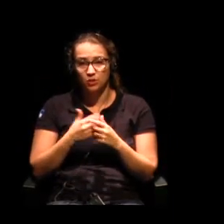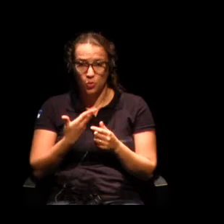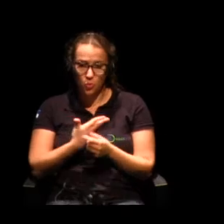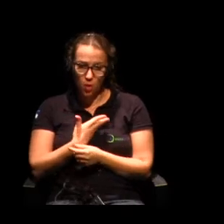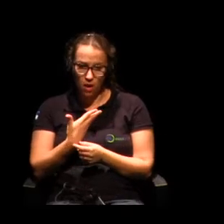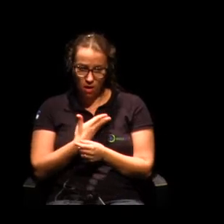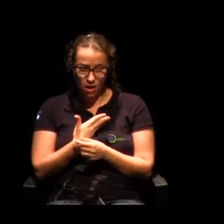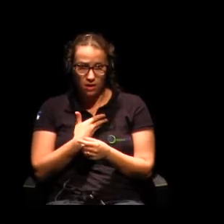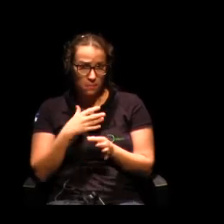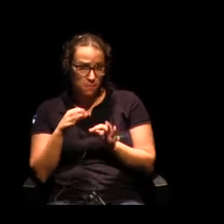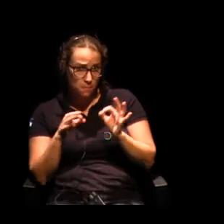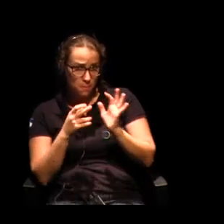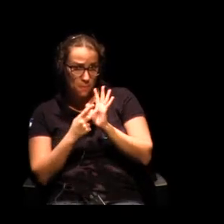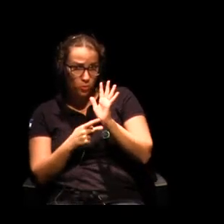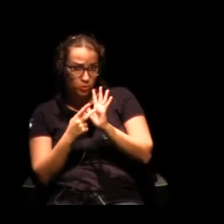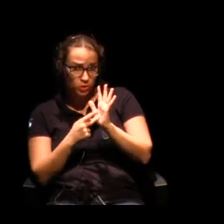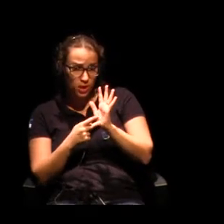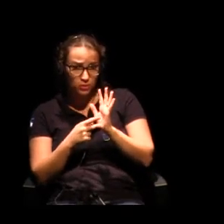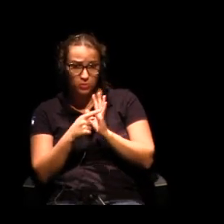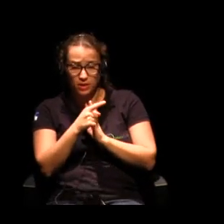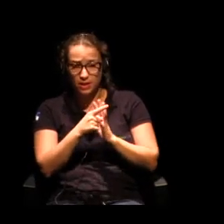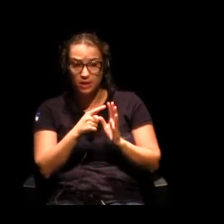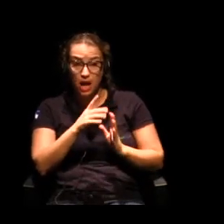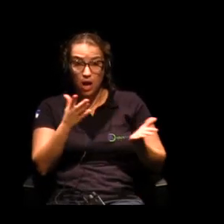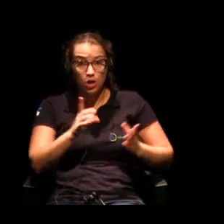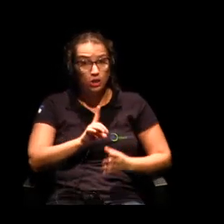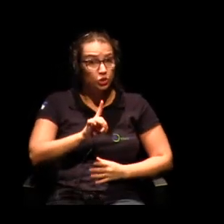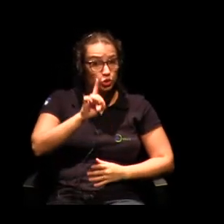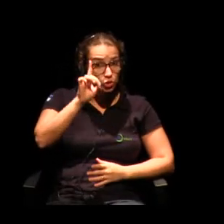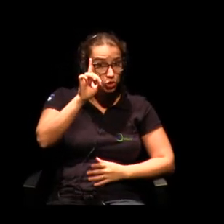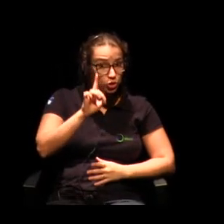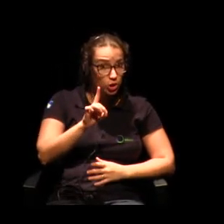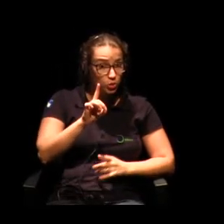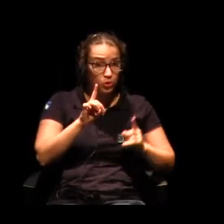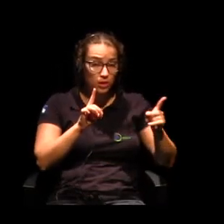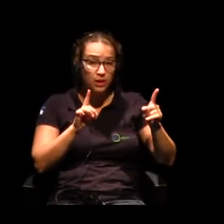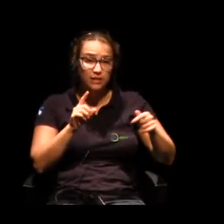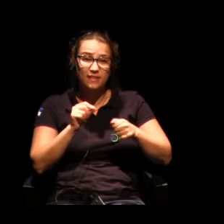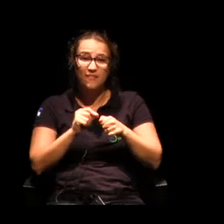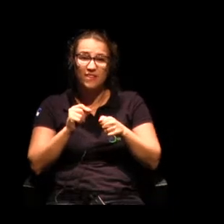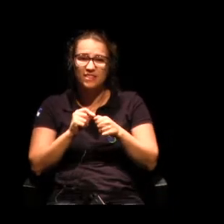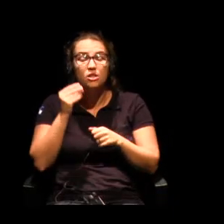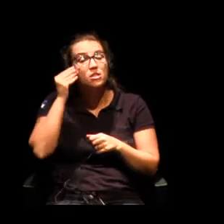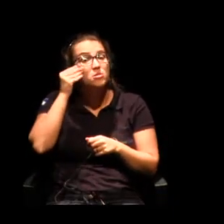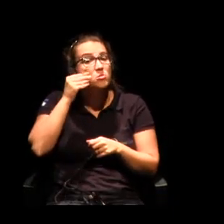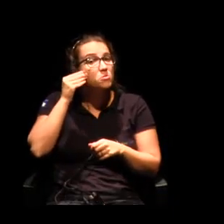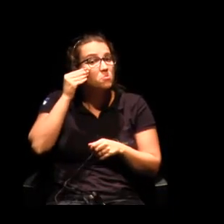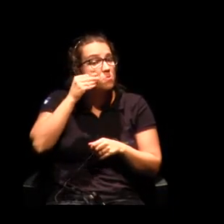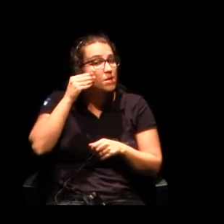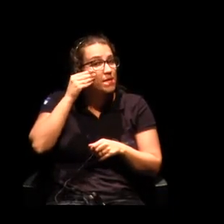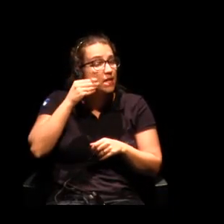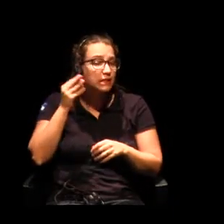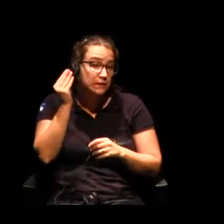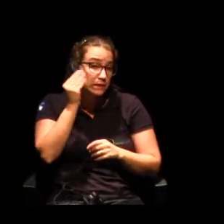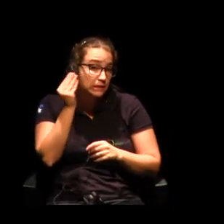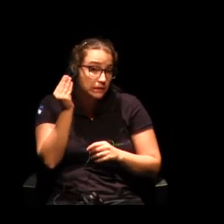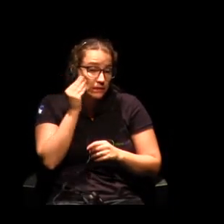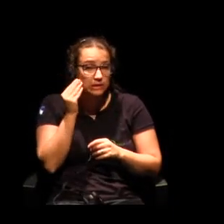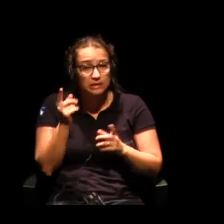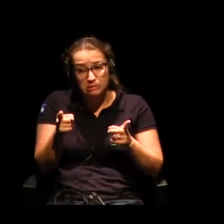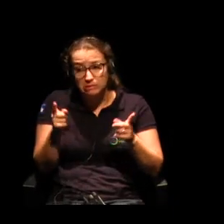eu trabalhei com um colega meu nesse projeto, e agora ele é o diretor na DSR, mas ele estava fazendo isso como